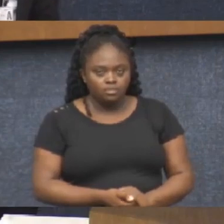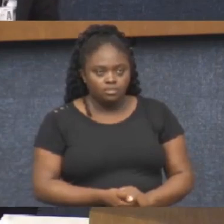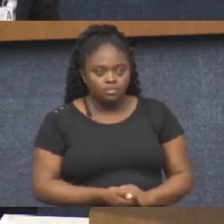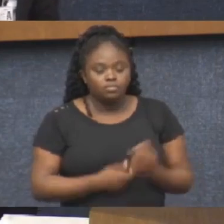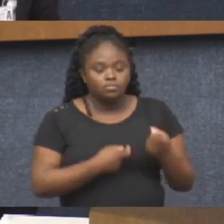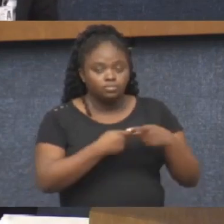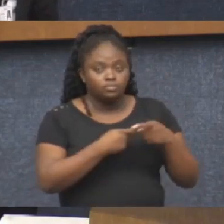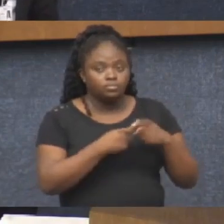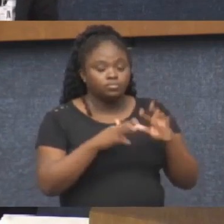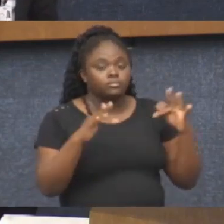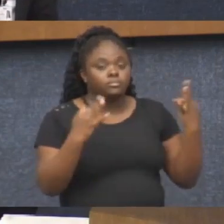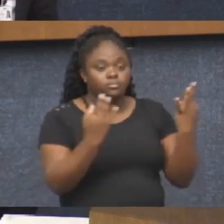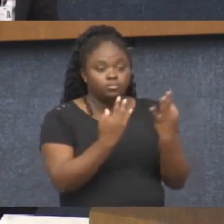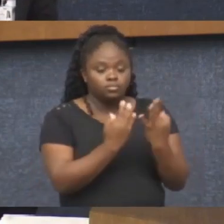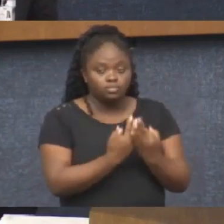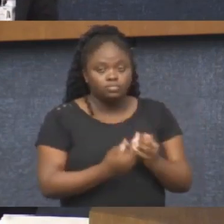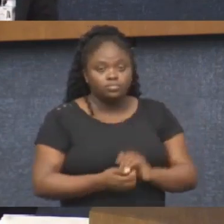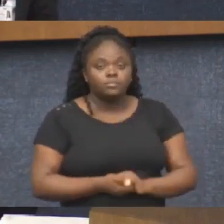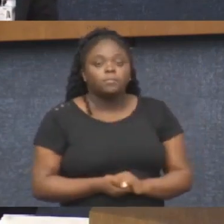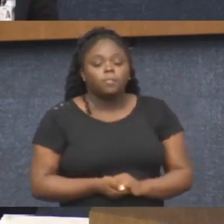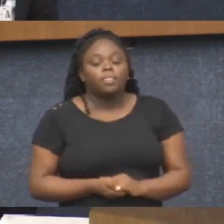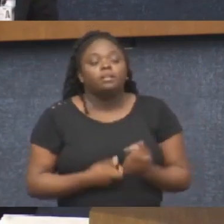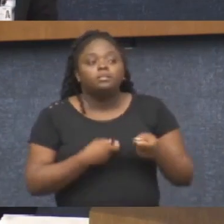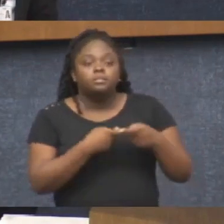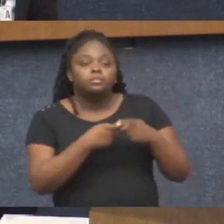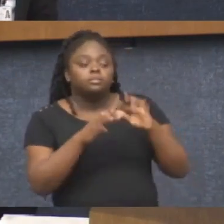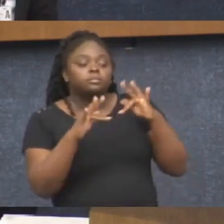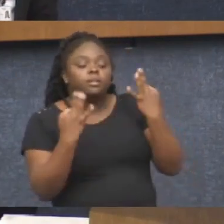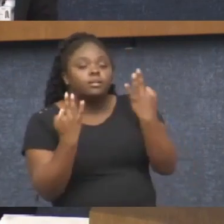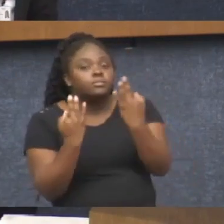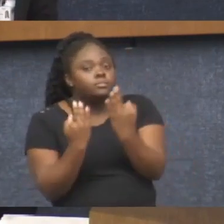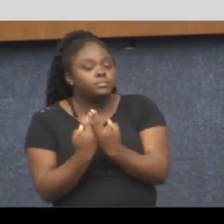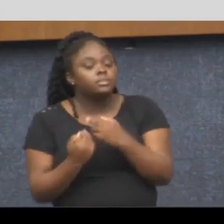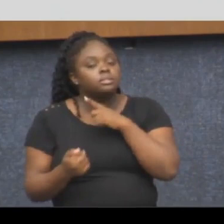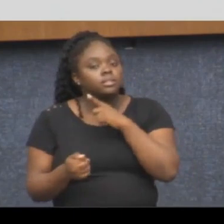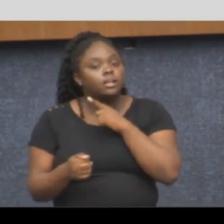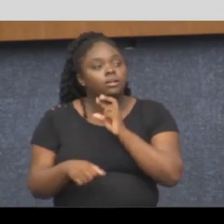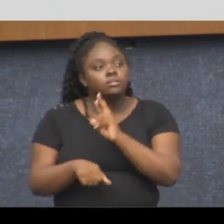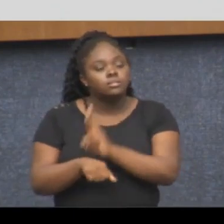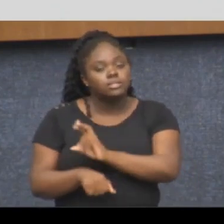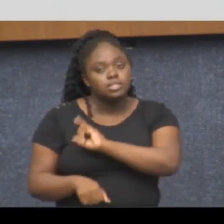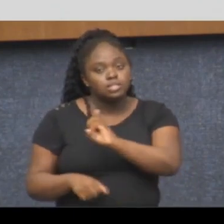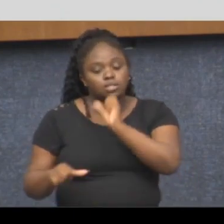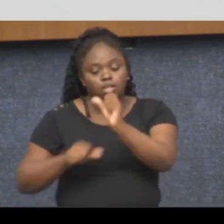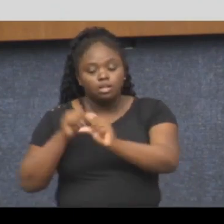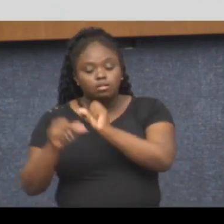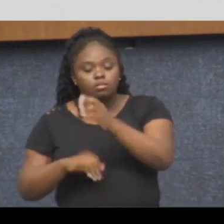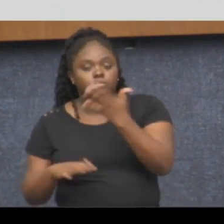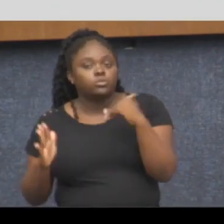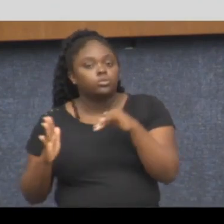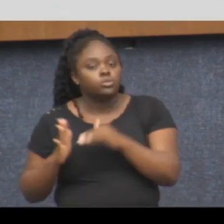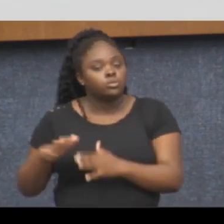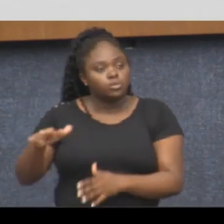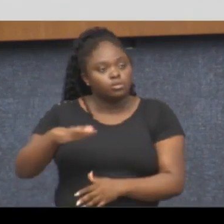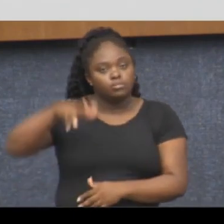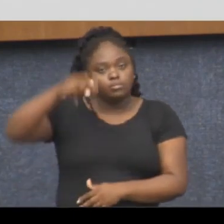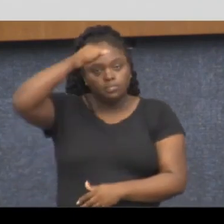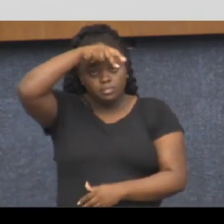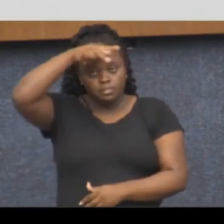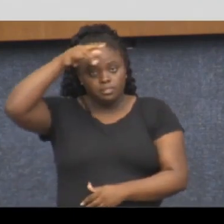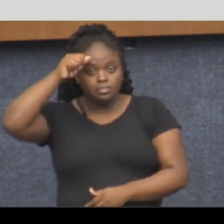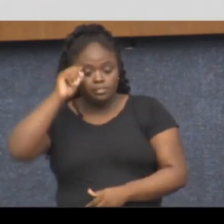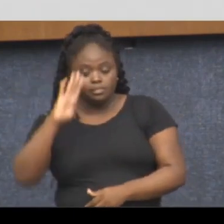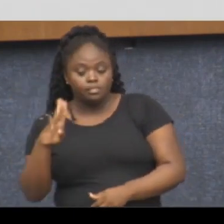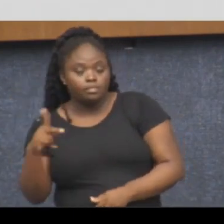Com o médico de família com residência. E o médico de família residência, se eu transformasse toda a rede da Prefeitura de Belo